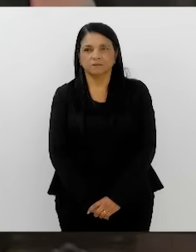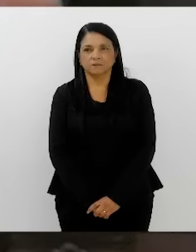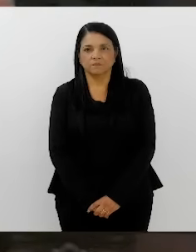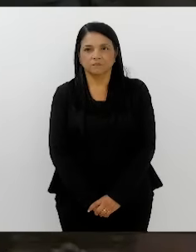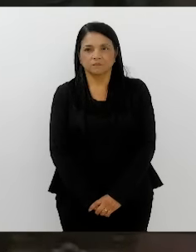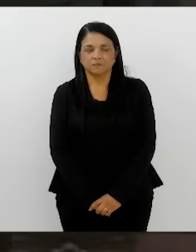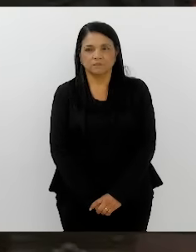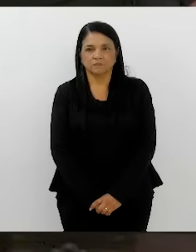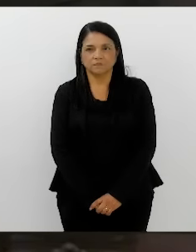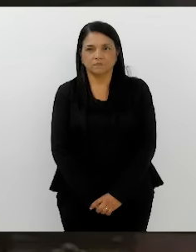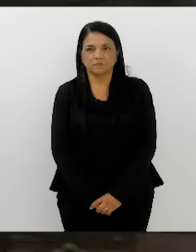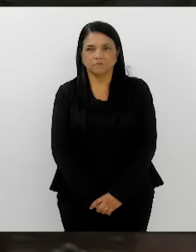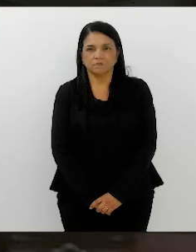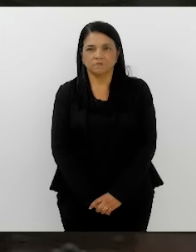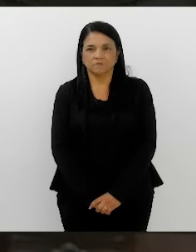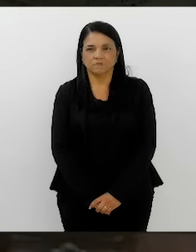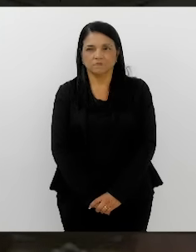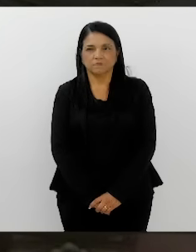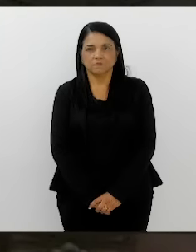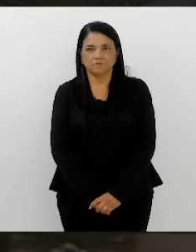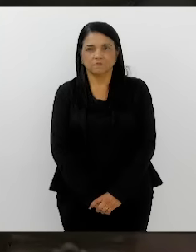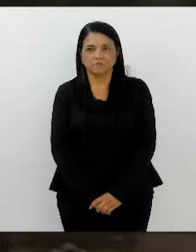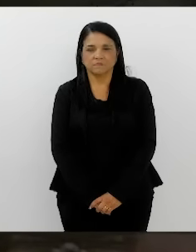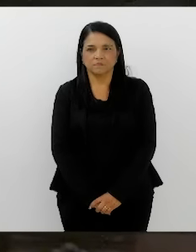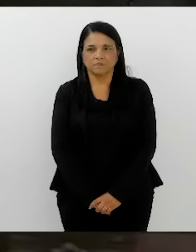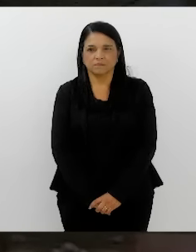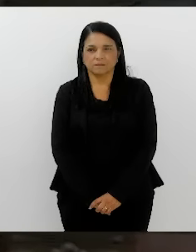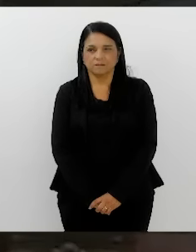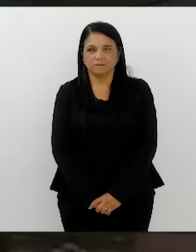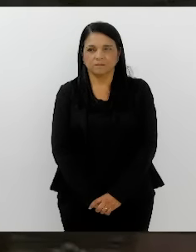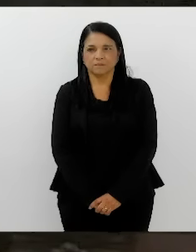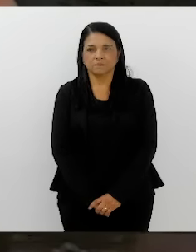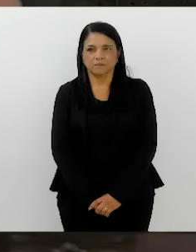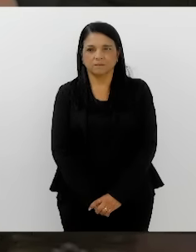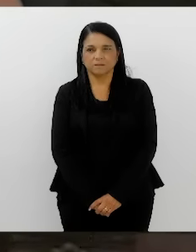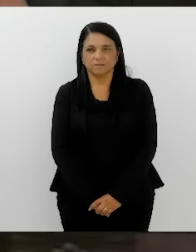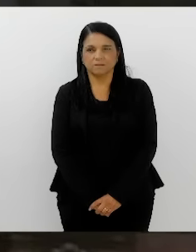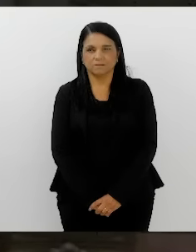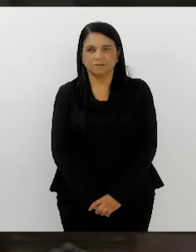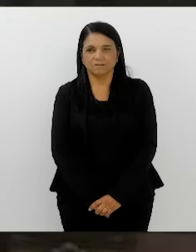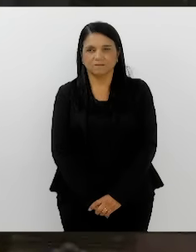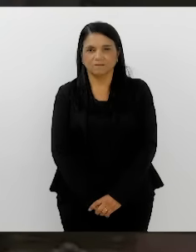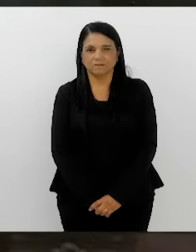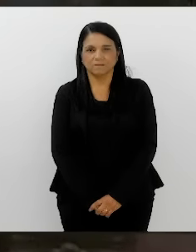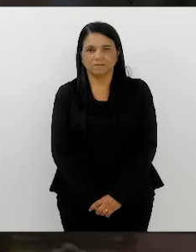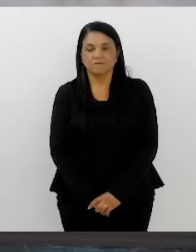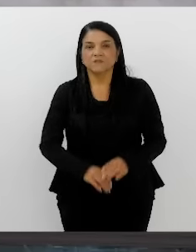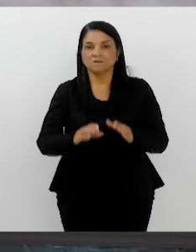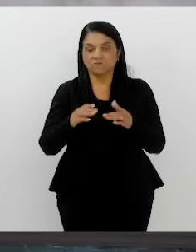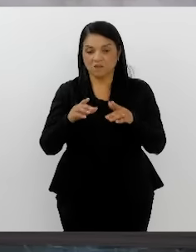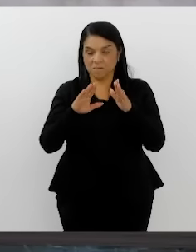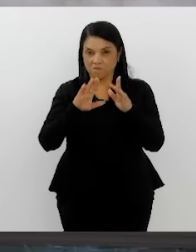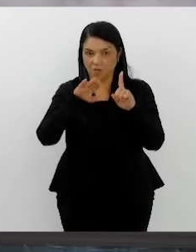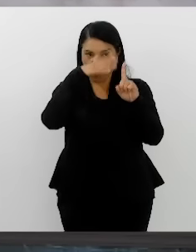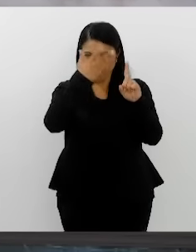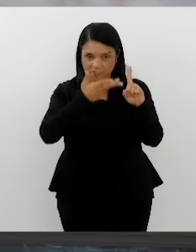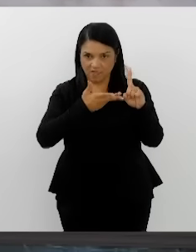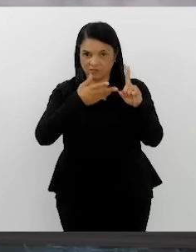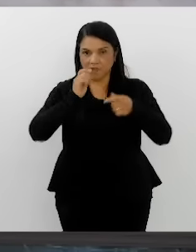Antes de mais nada, queria fazer uma justíssima homenagem a essa banda magnífica. Vocês estão